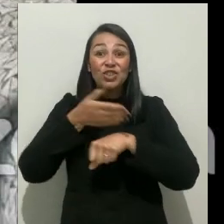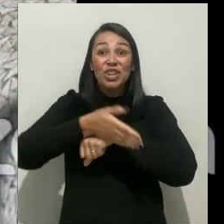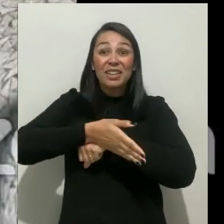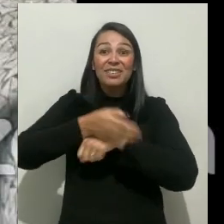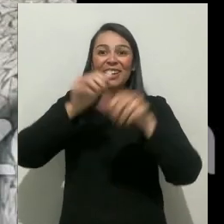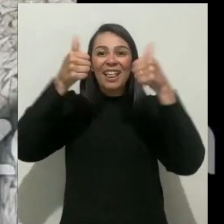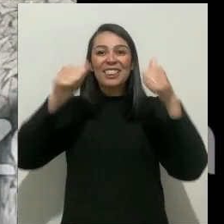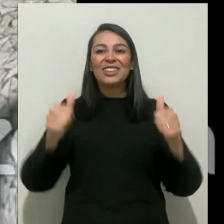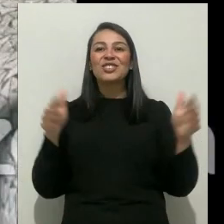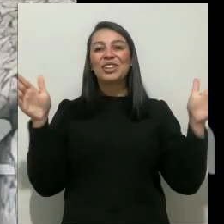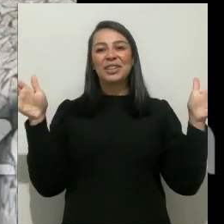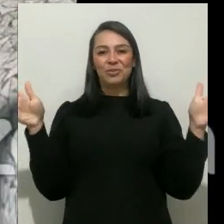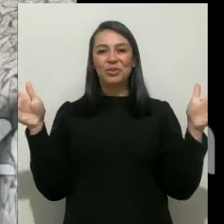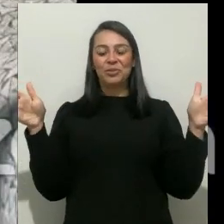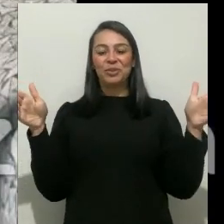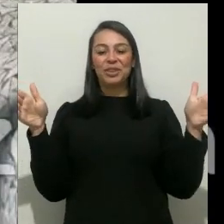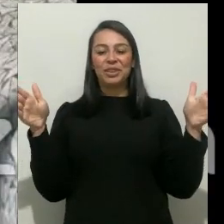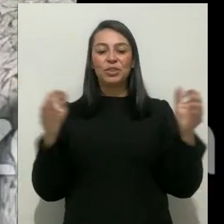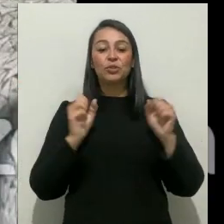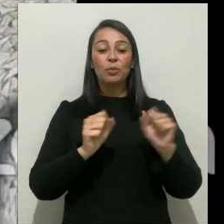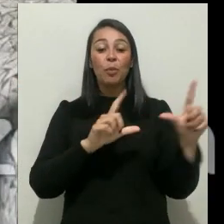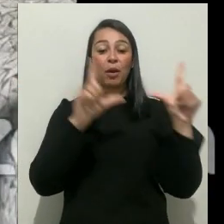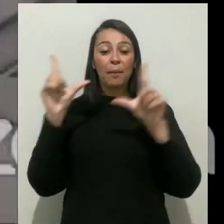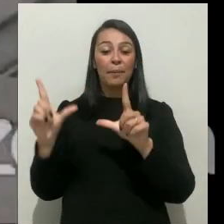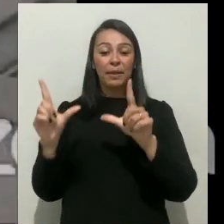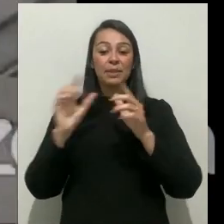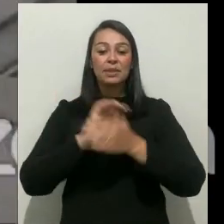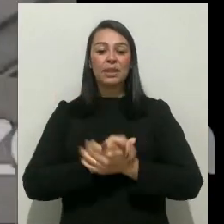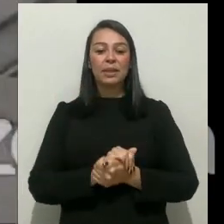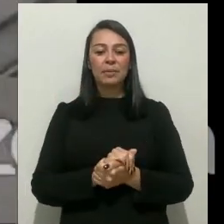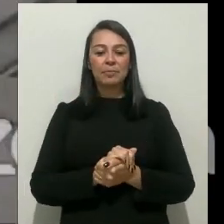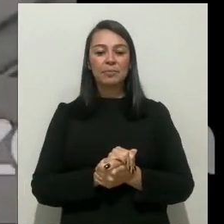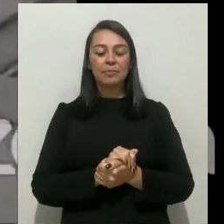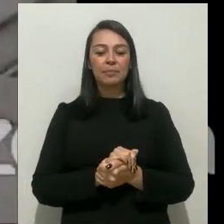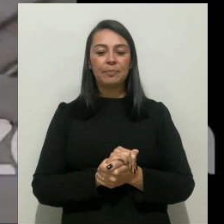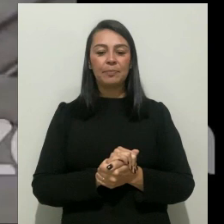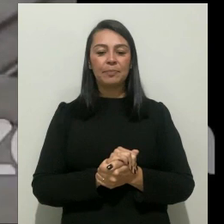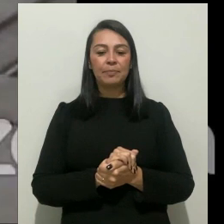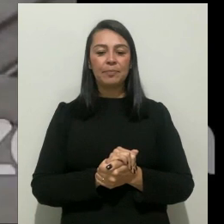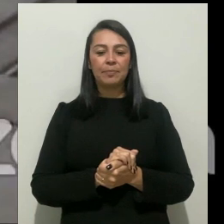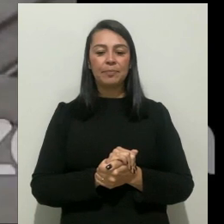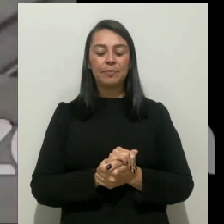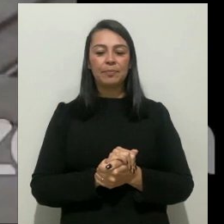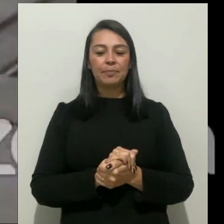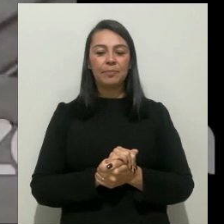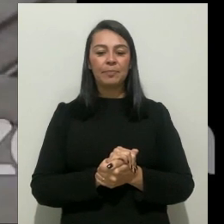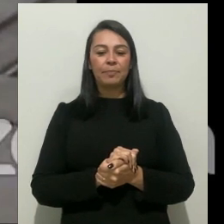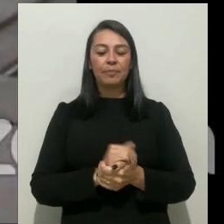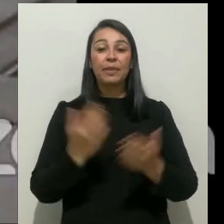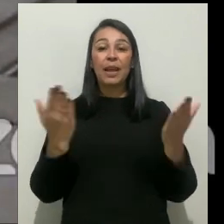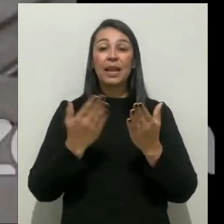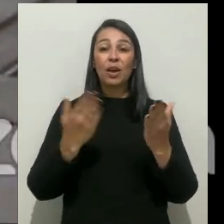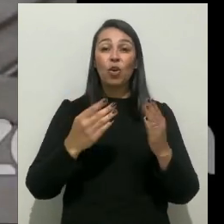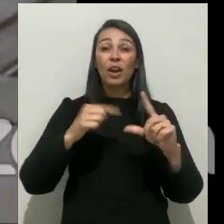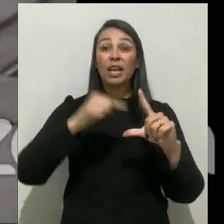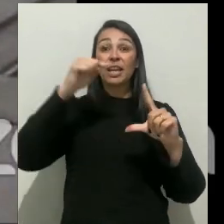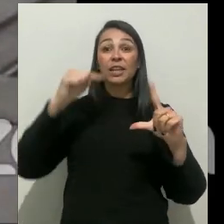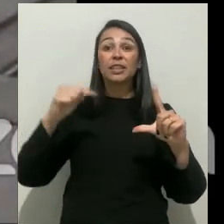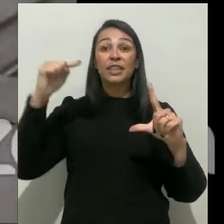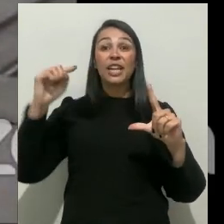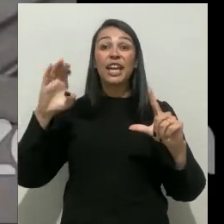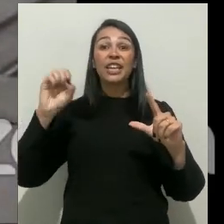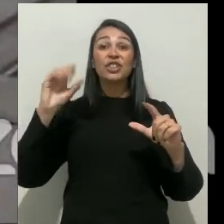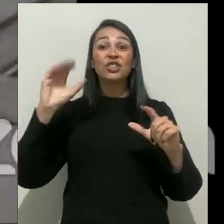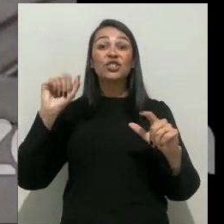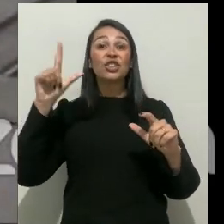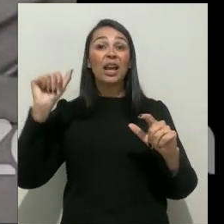na estátua. Pode passar, por favor? Nada. Aí só para vocês terem umas noções de escala, né? Como que essa